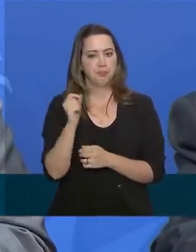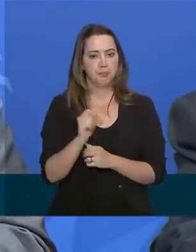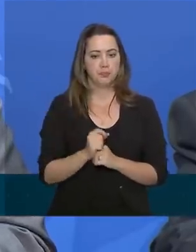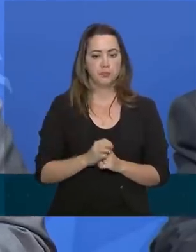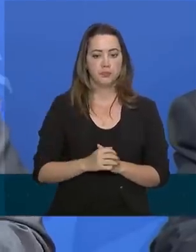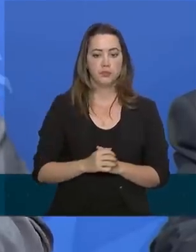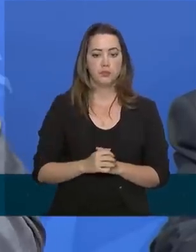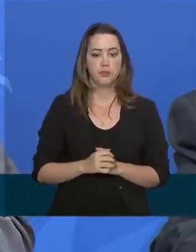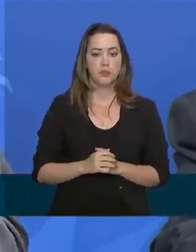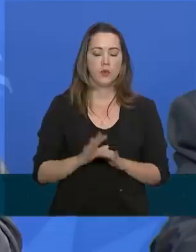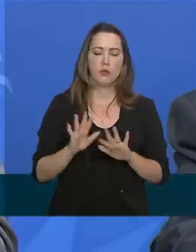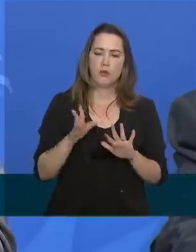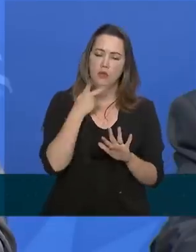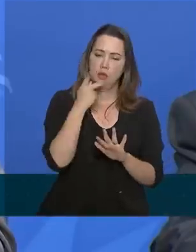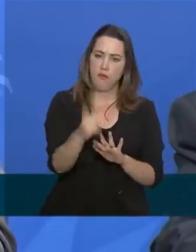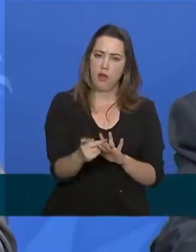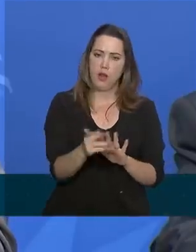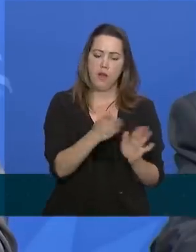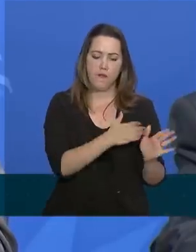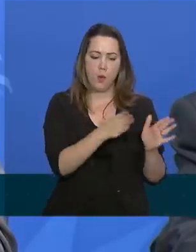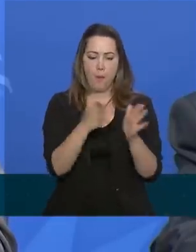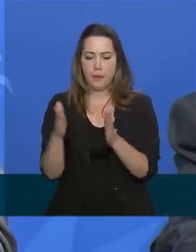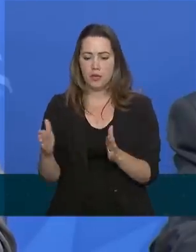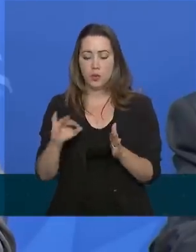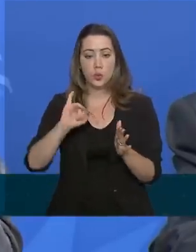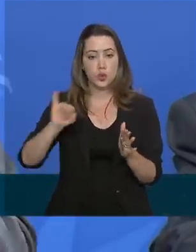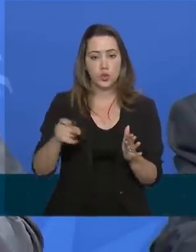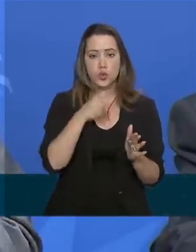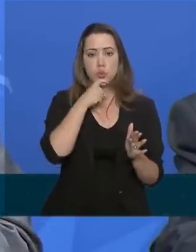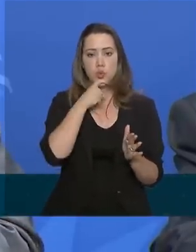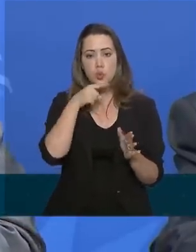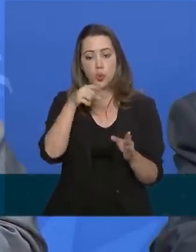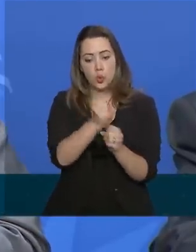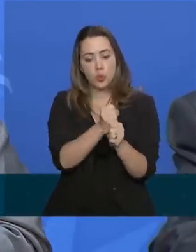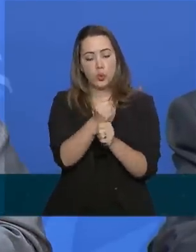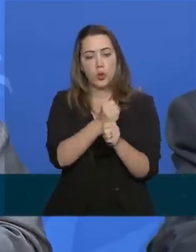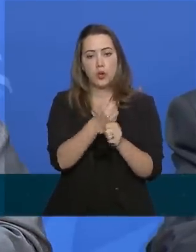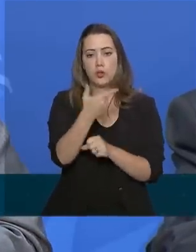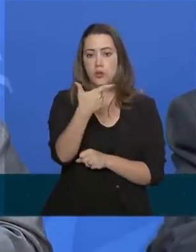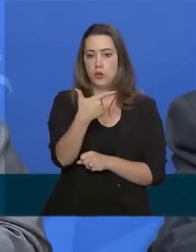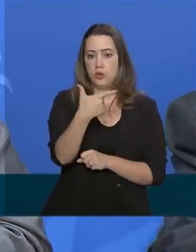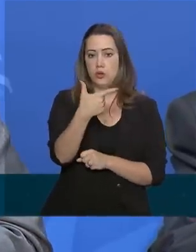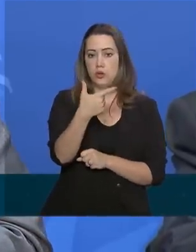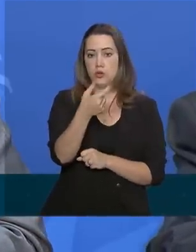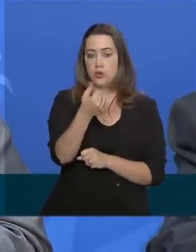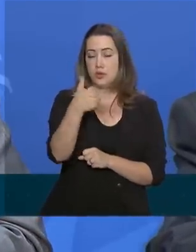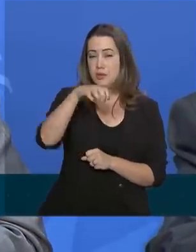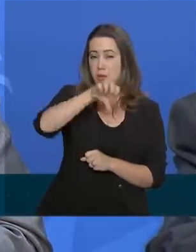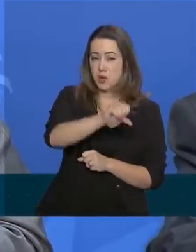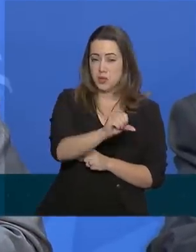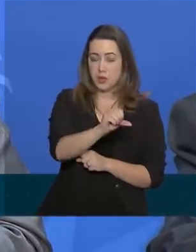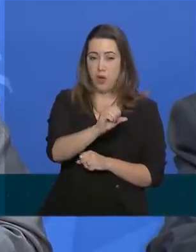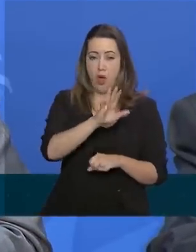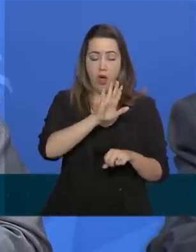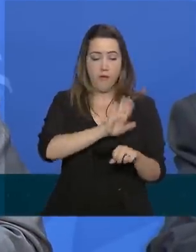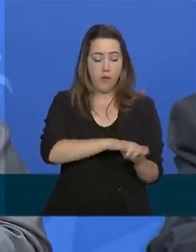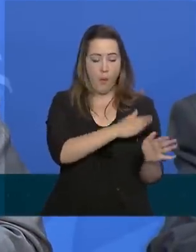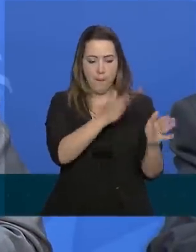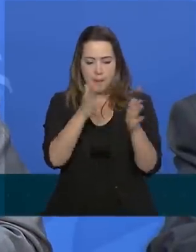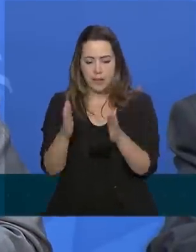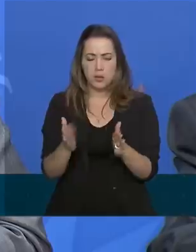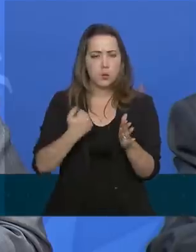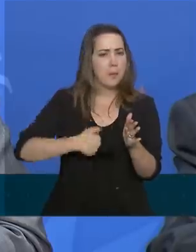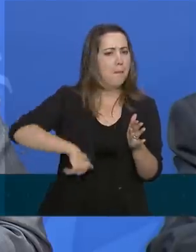dito como o período de julho de 2009 tendo atingido o percentual